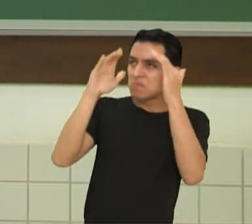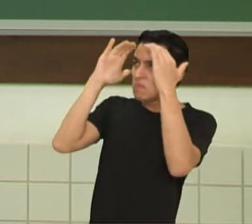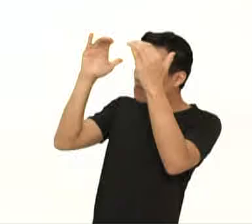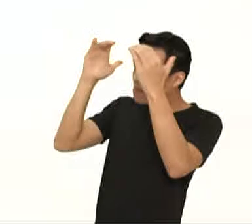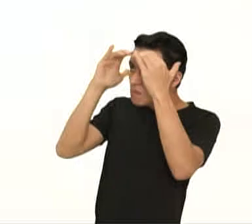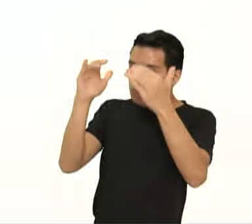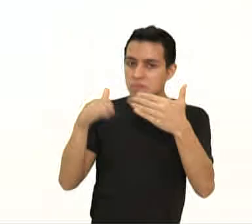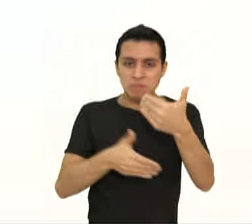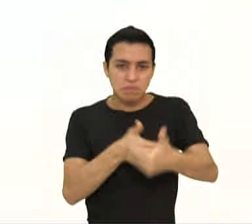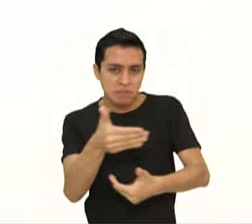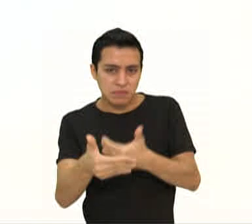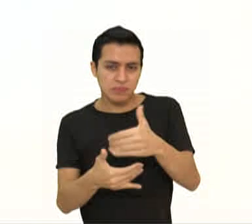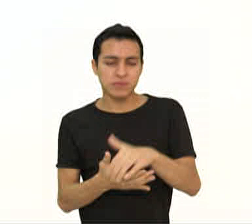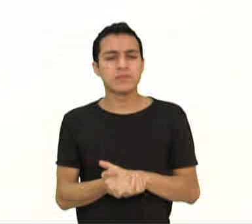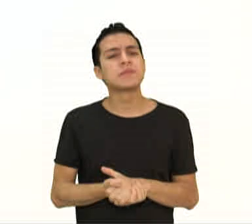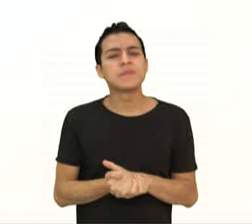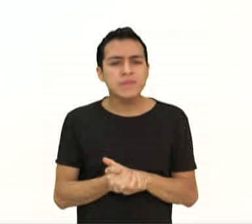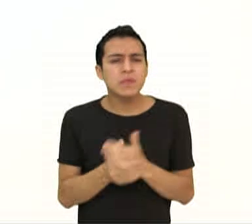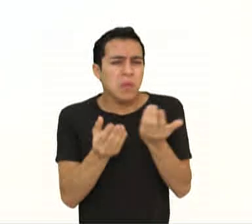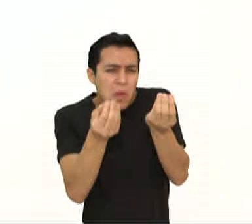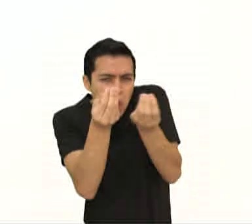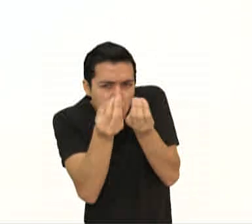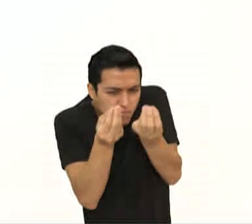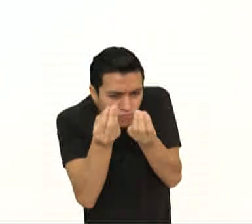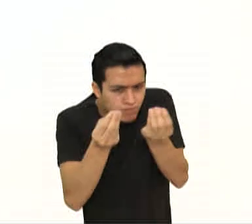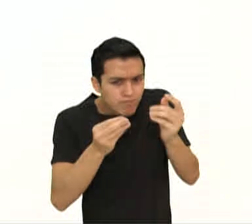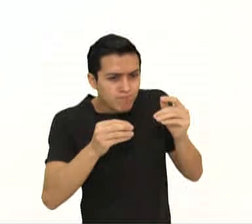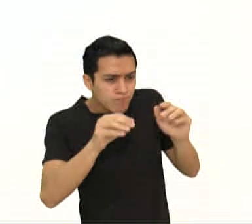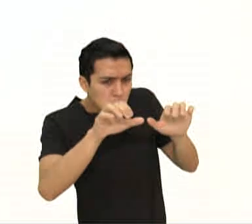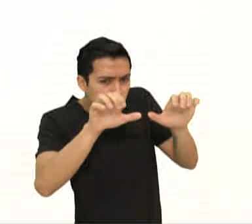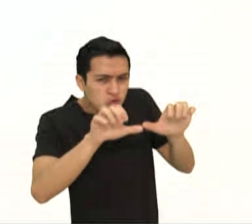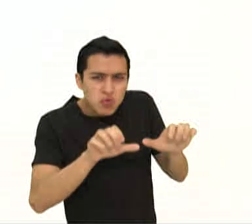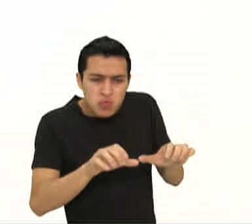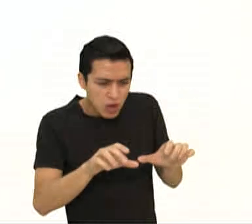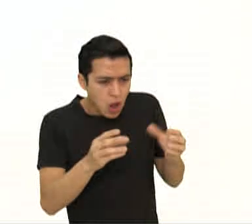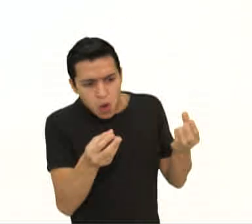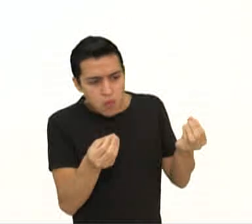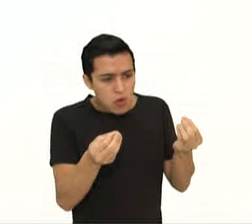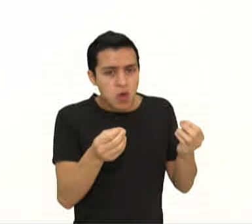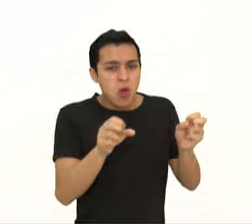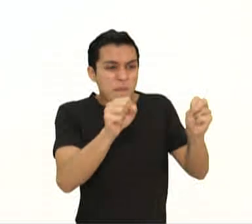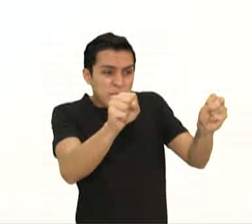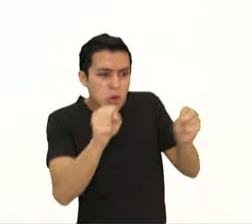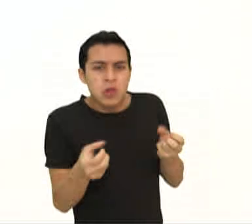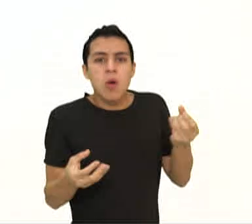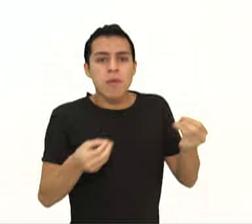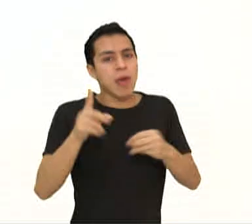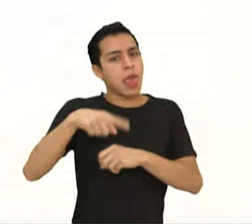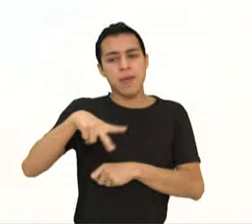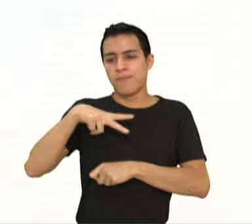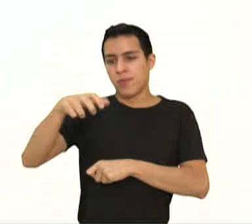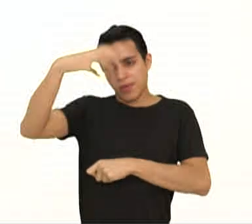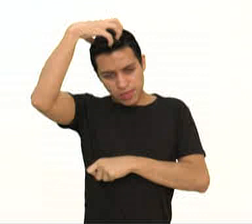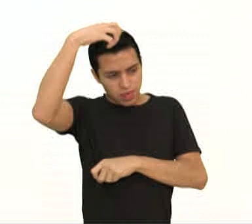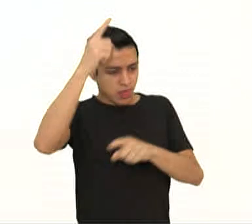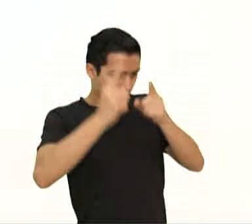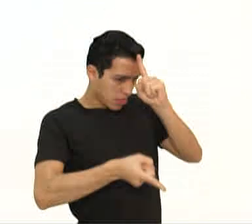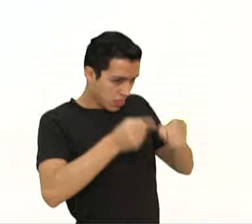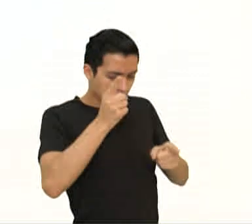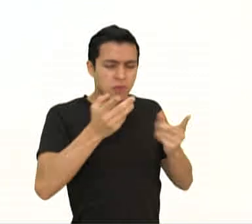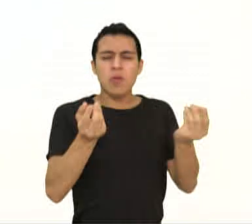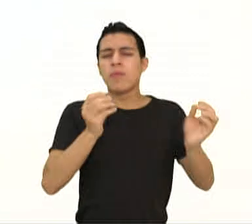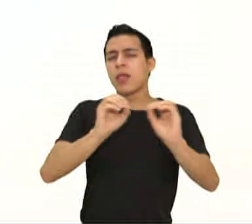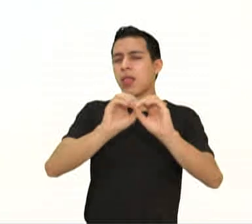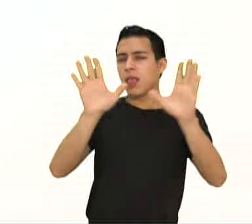Continuando. Toda a estrutura de poder na colônia estava ligada diretamente ao rei de Portugal. Isso ficou mais